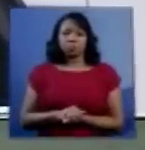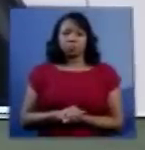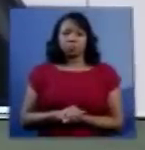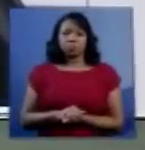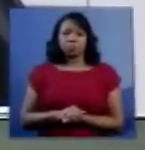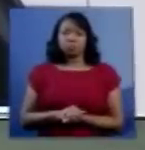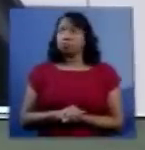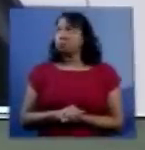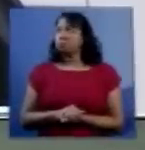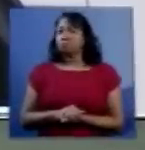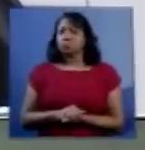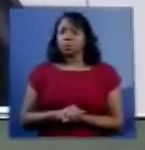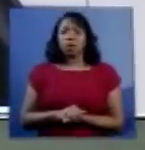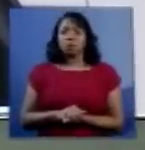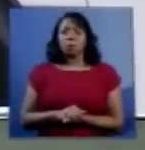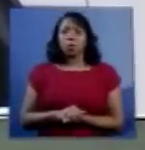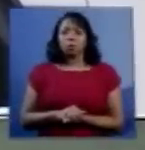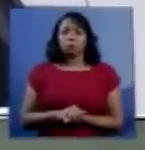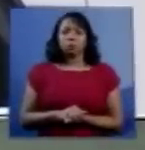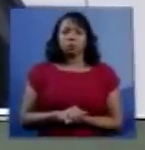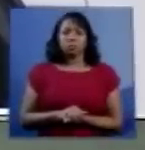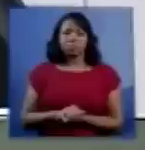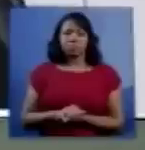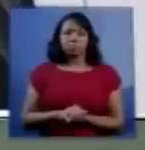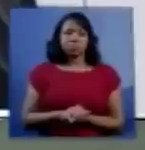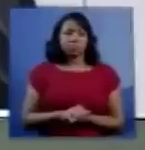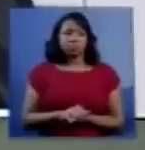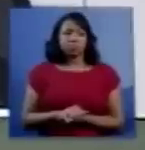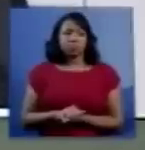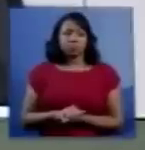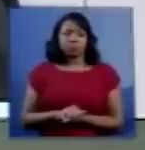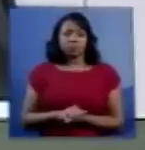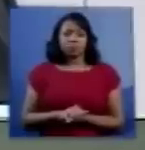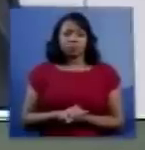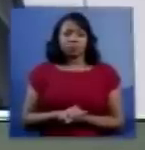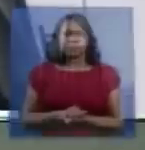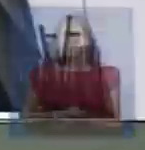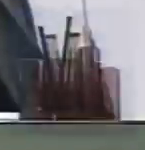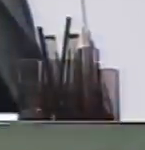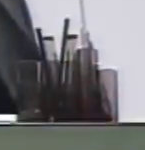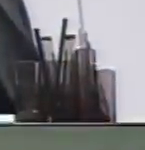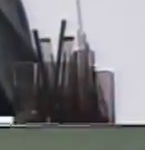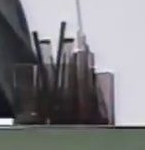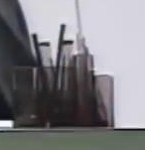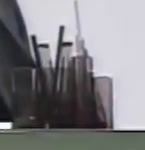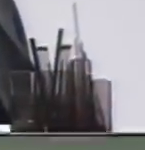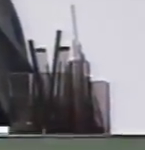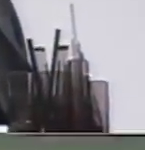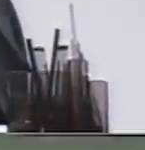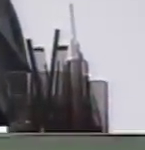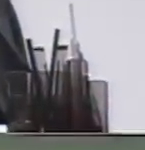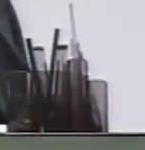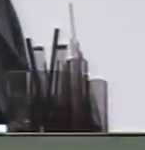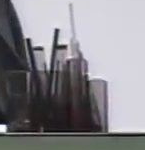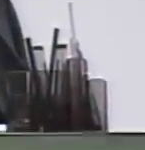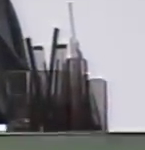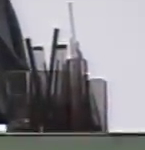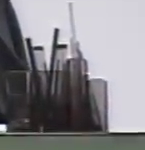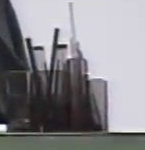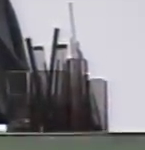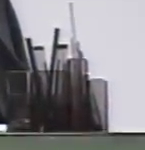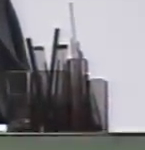Ah muito bem muito bem é é o microfone